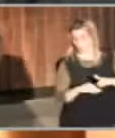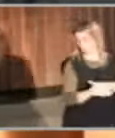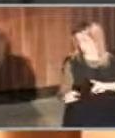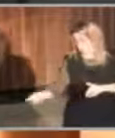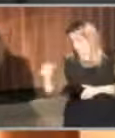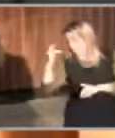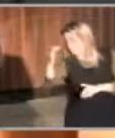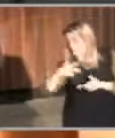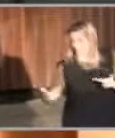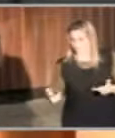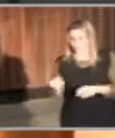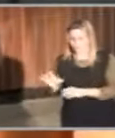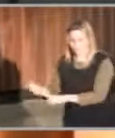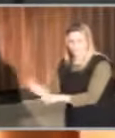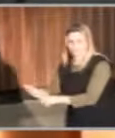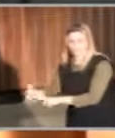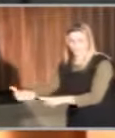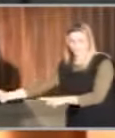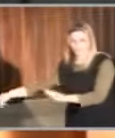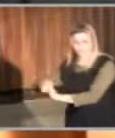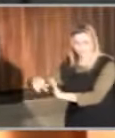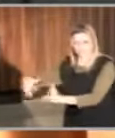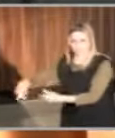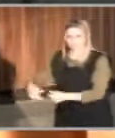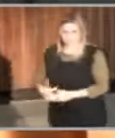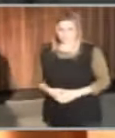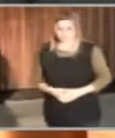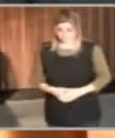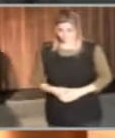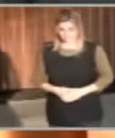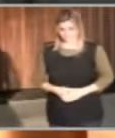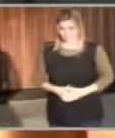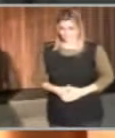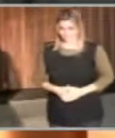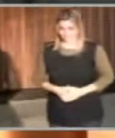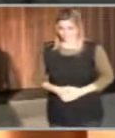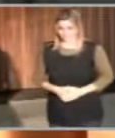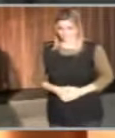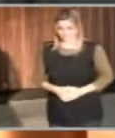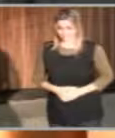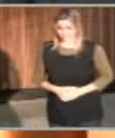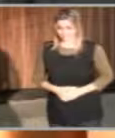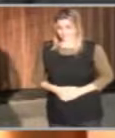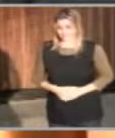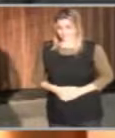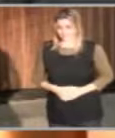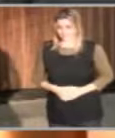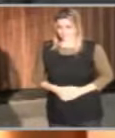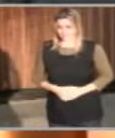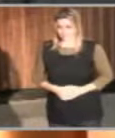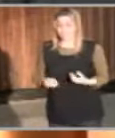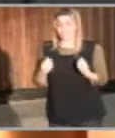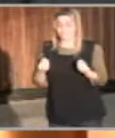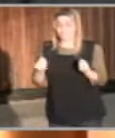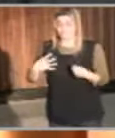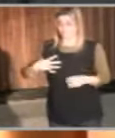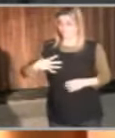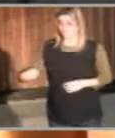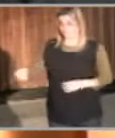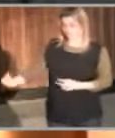e os seus pais ajoelhados diante desta glória todos os dias porque o Senhor